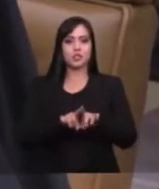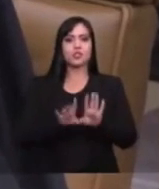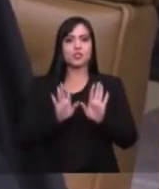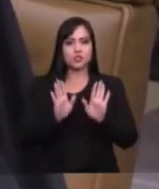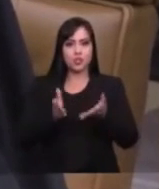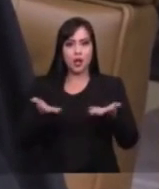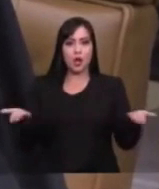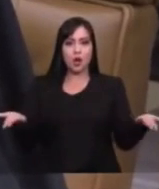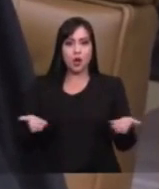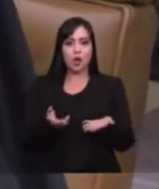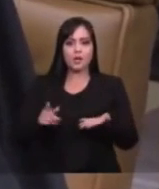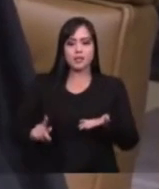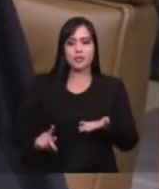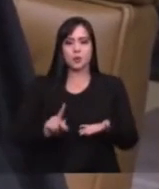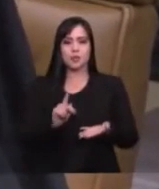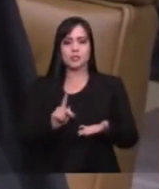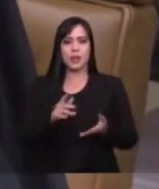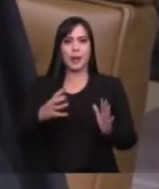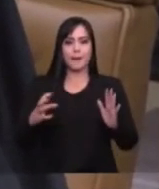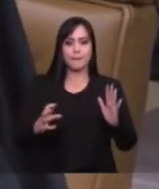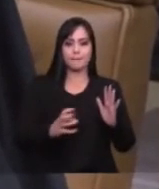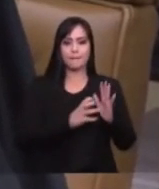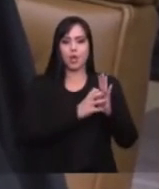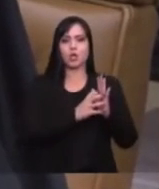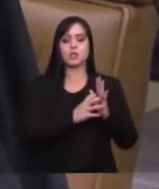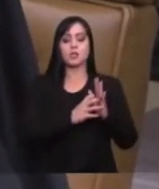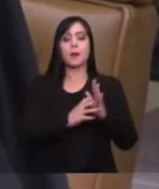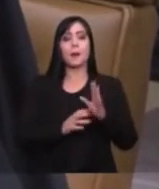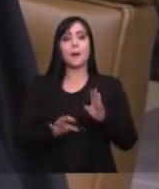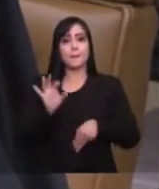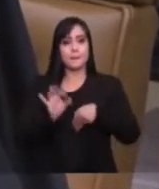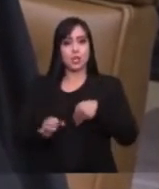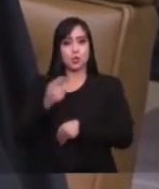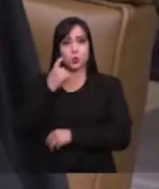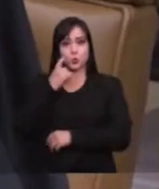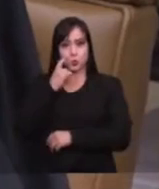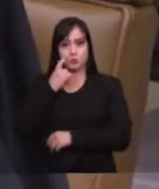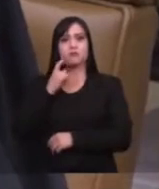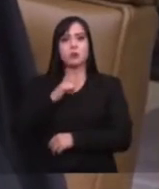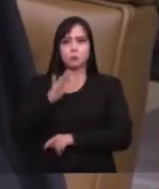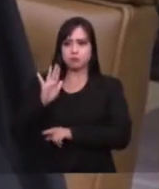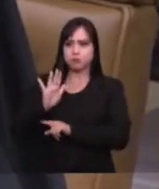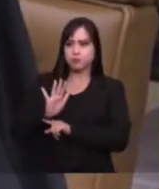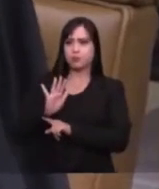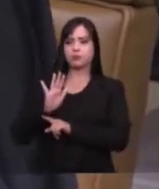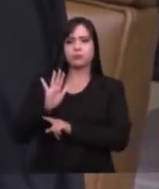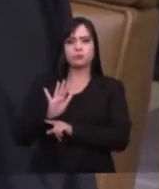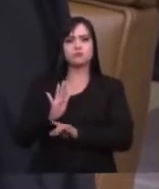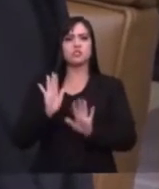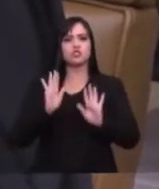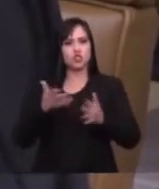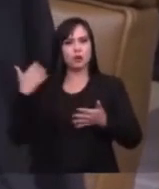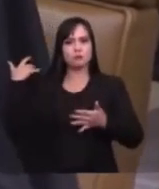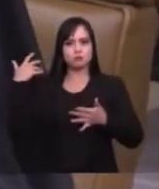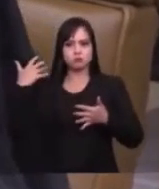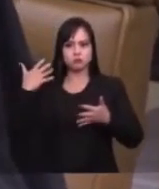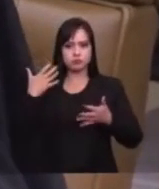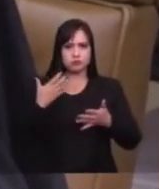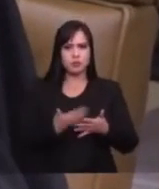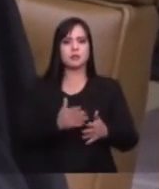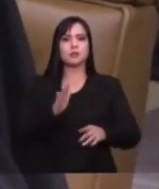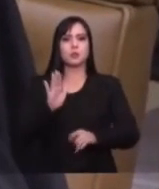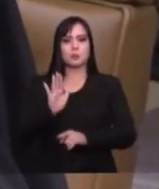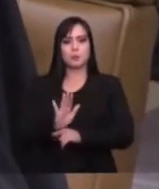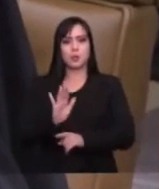já agora na sequência a posse. Ministro Nunes Marques com certeza vai contribuir muito, como já vem contribuindo